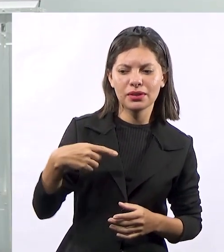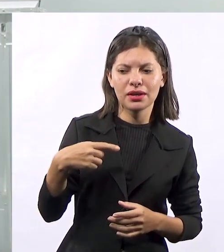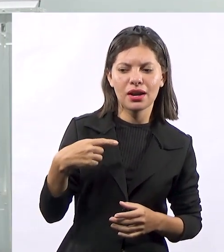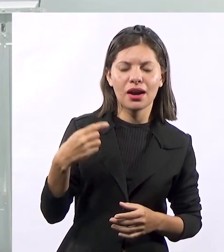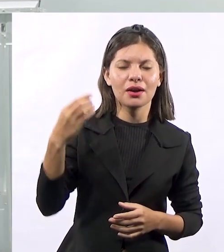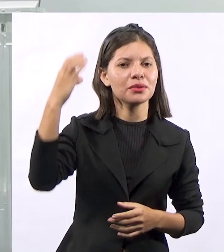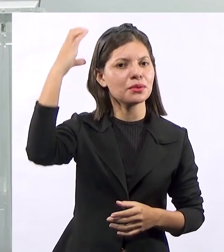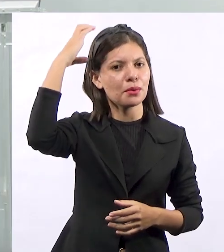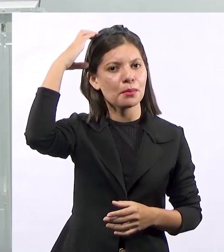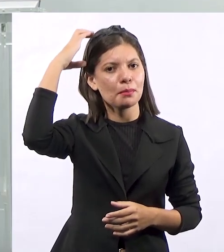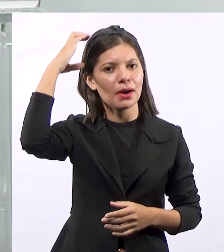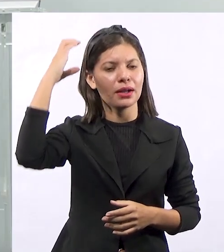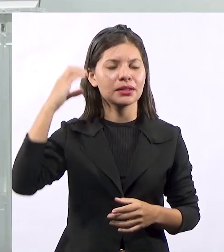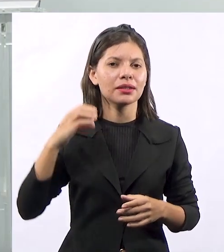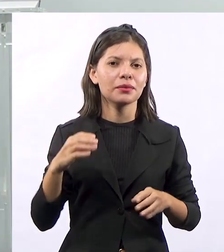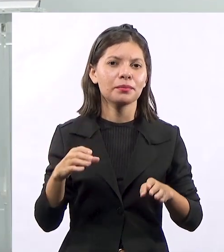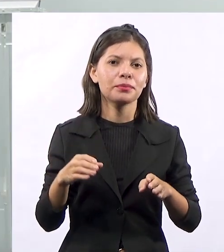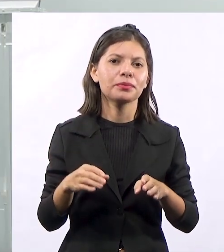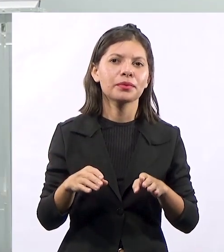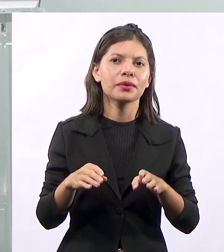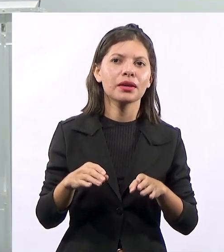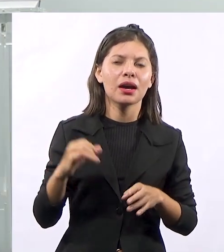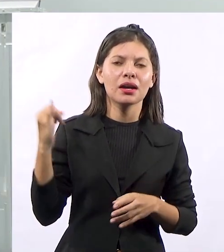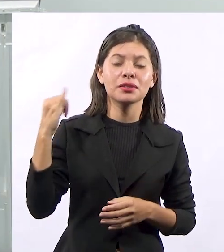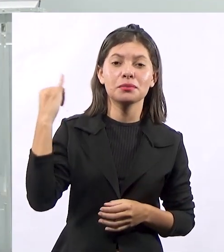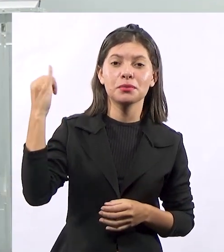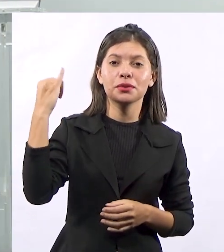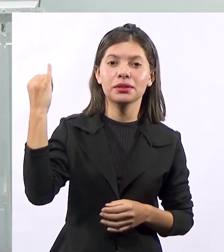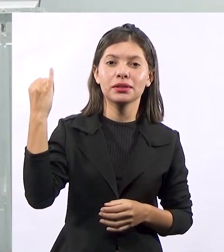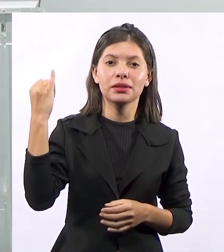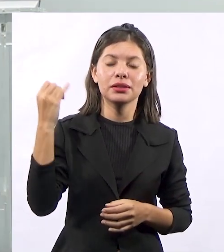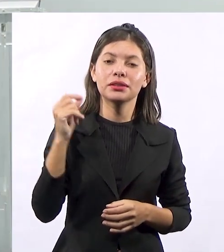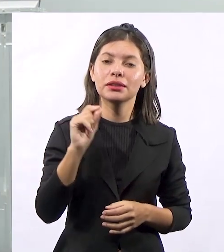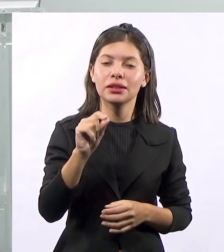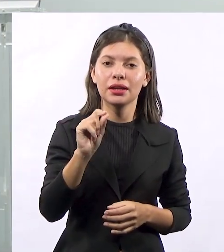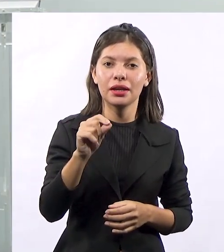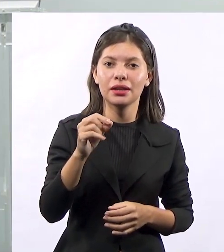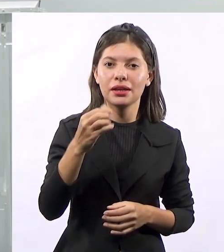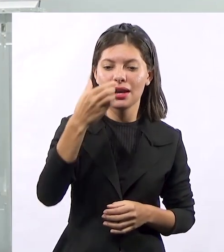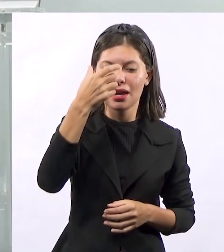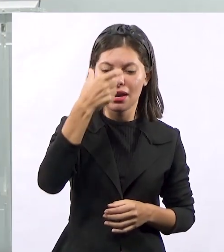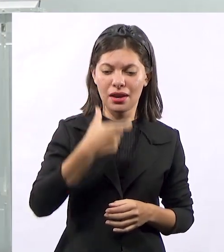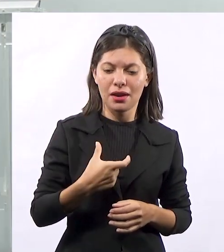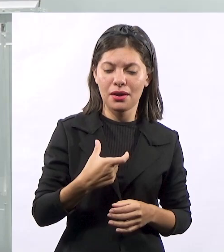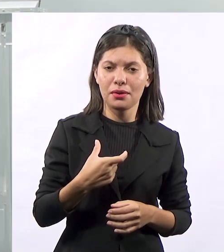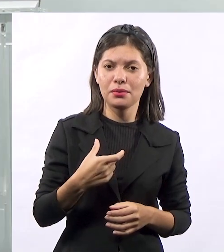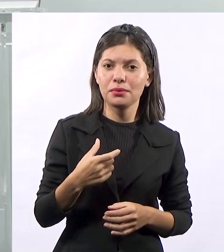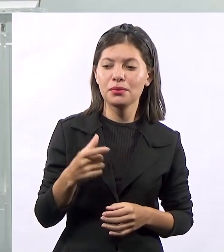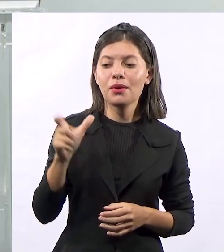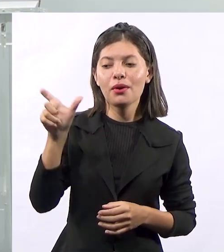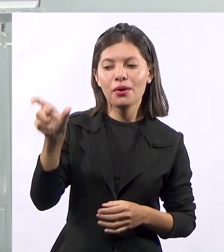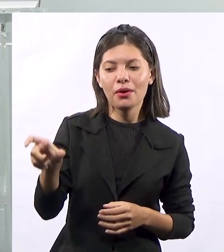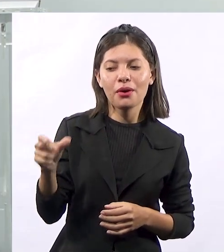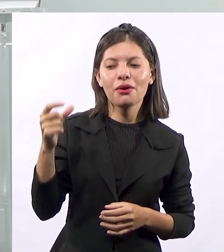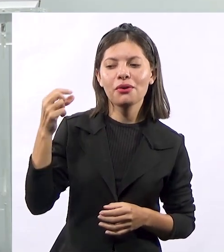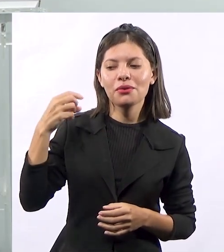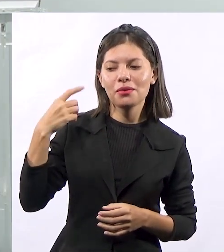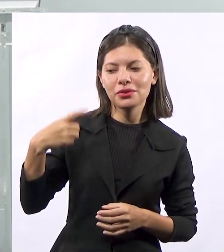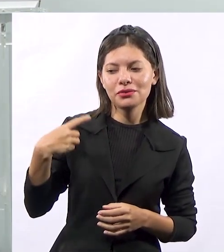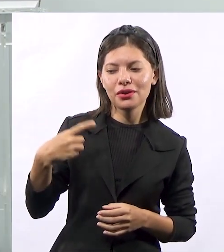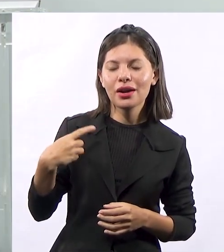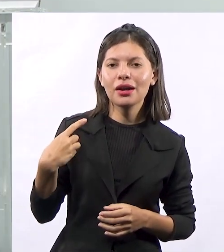culpada. Então, quem é que tem aí maior relevância? A minha pessoa ou nessa situação, nesse contexto jurídico,